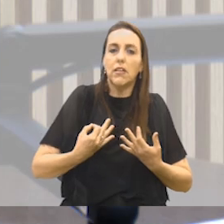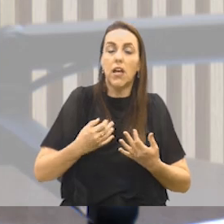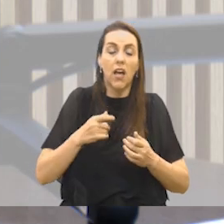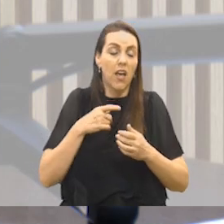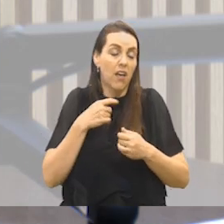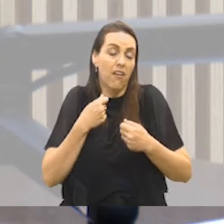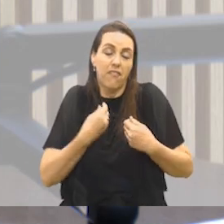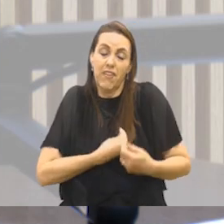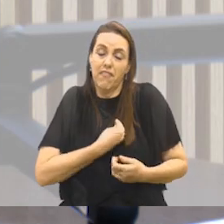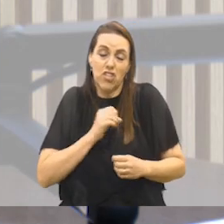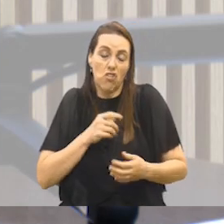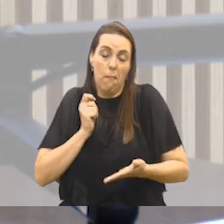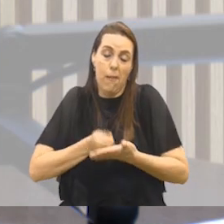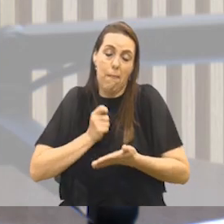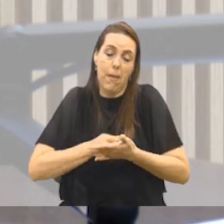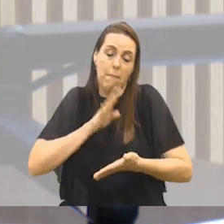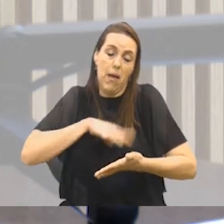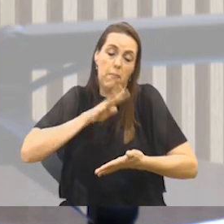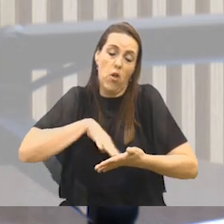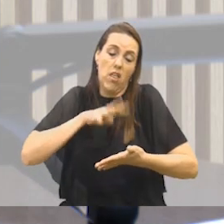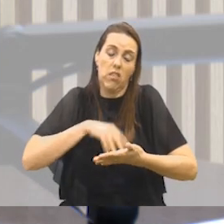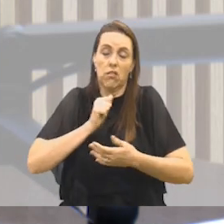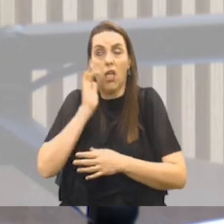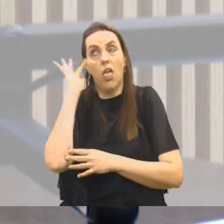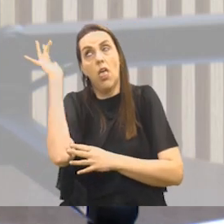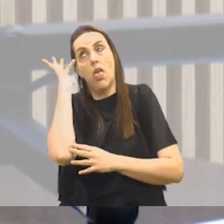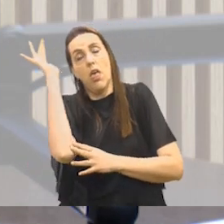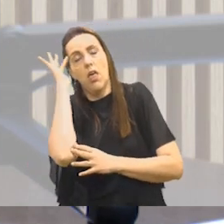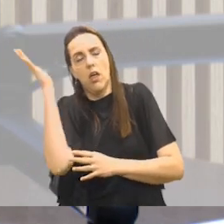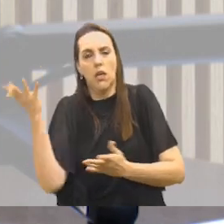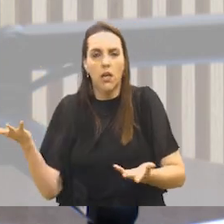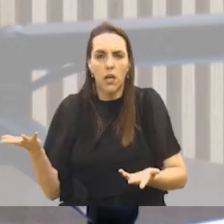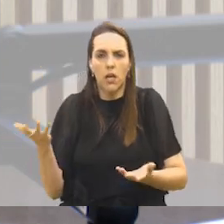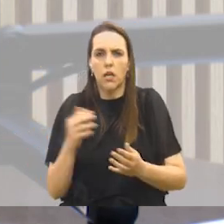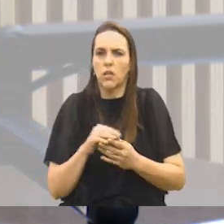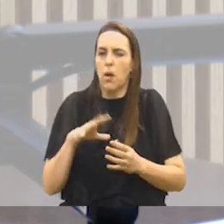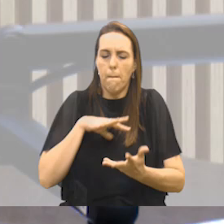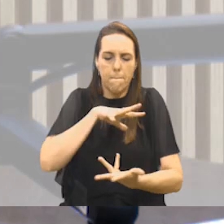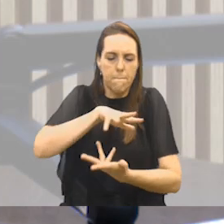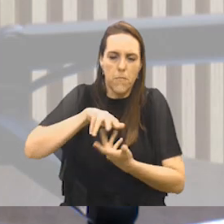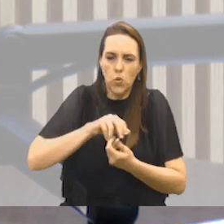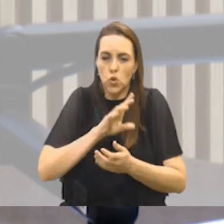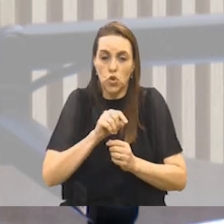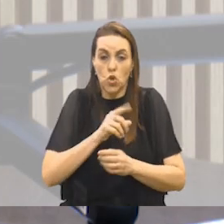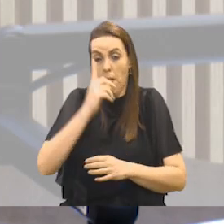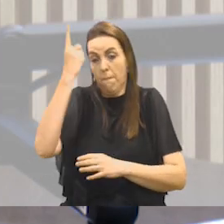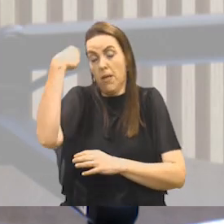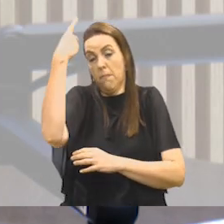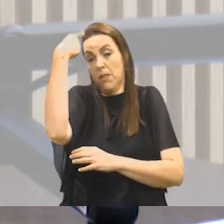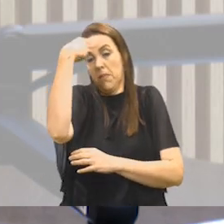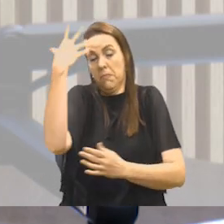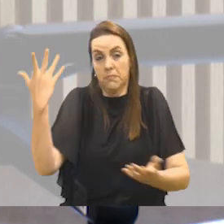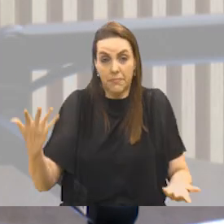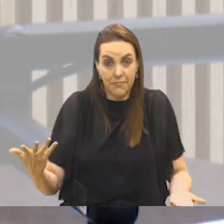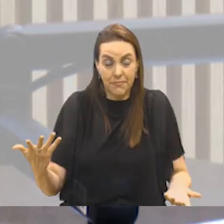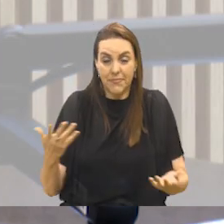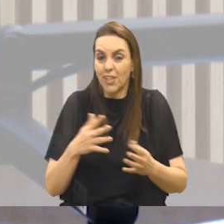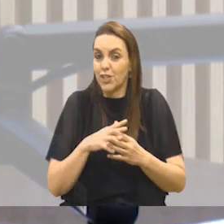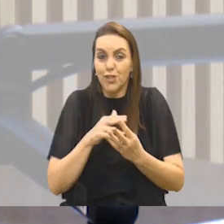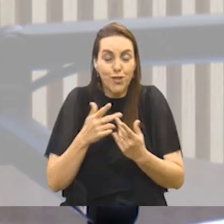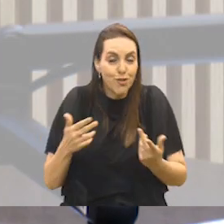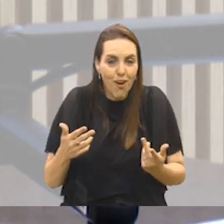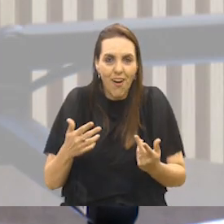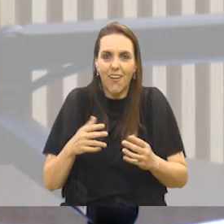significado maior. Você vive para pagar boletos, você vive dentro do mundo das ilusões, você vive dentro do mundo dos